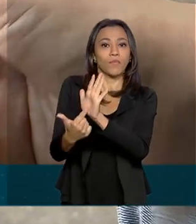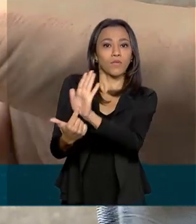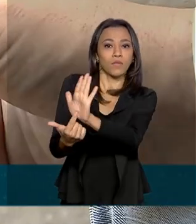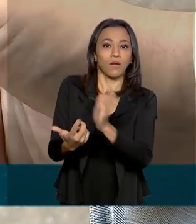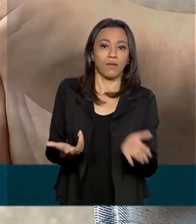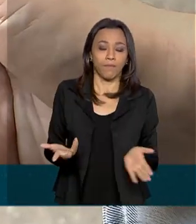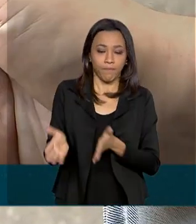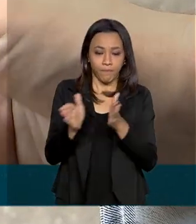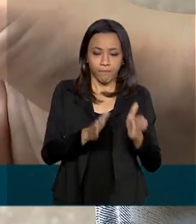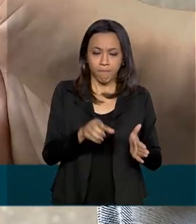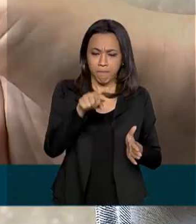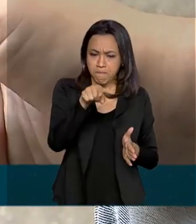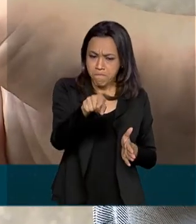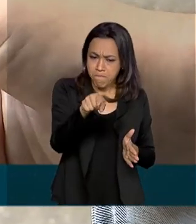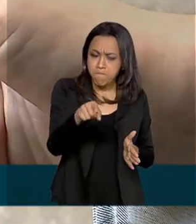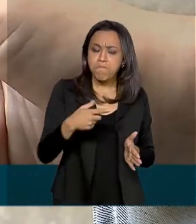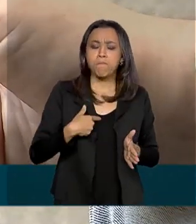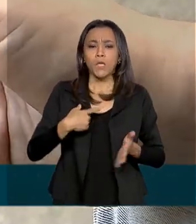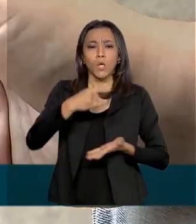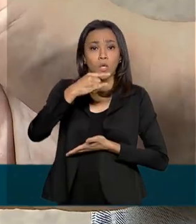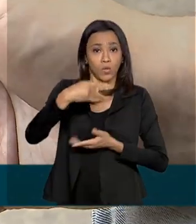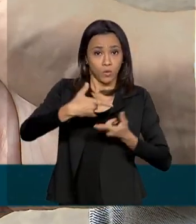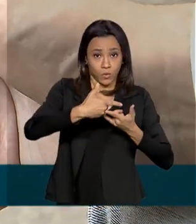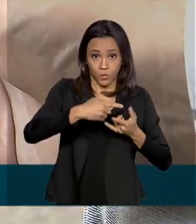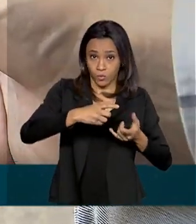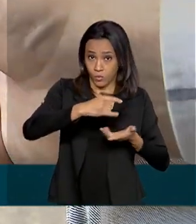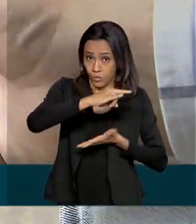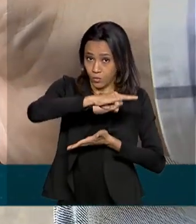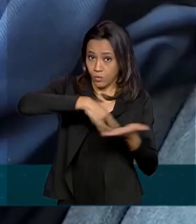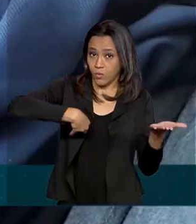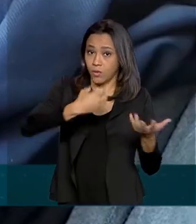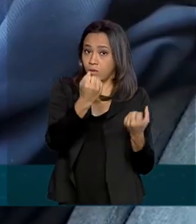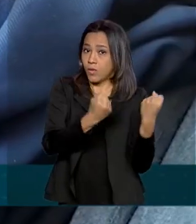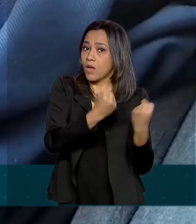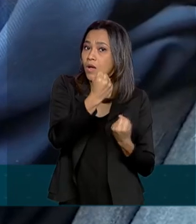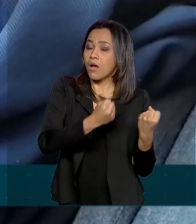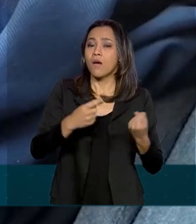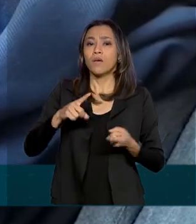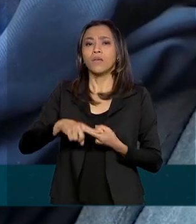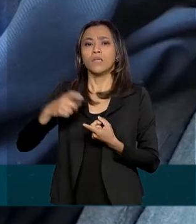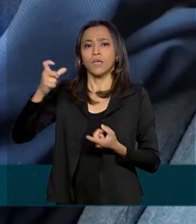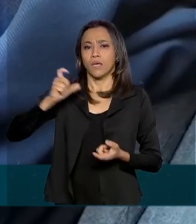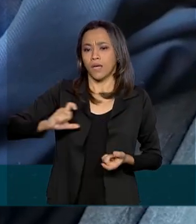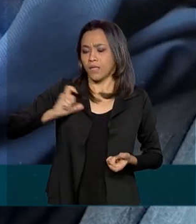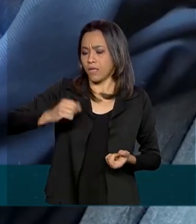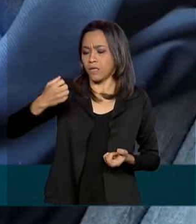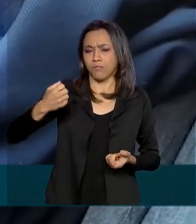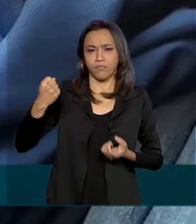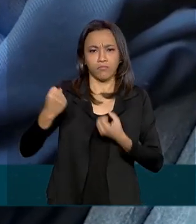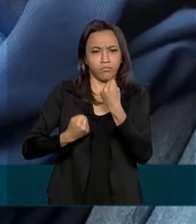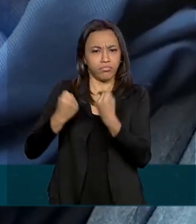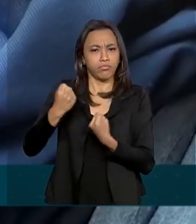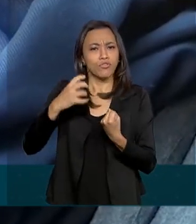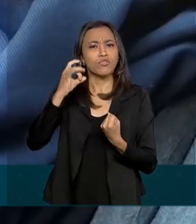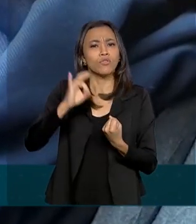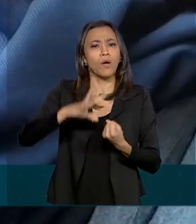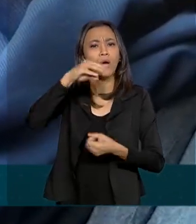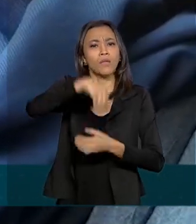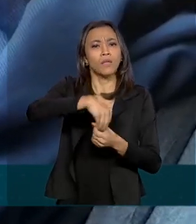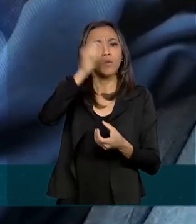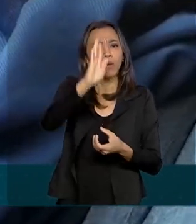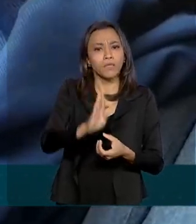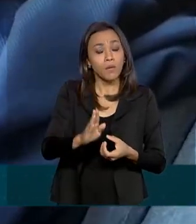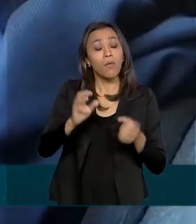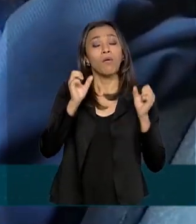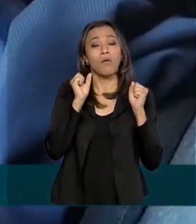habilitação e o documento do carro digitais, que só valiam no território nacional, agora também podem